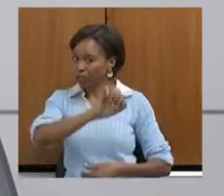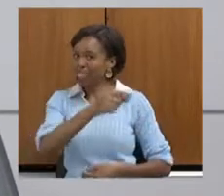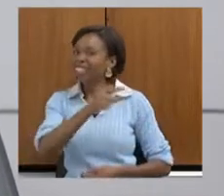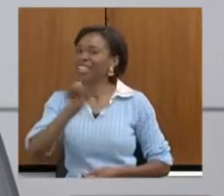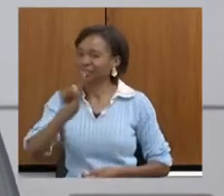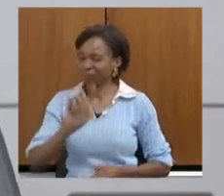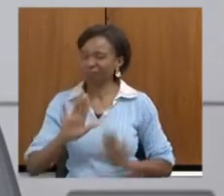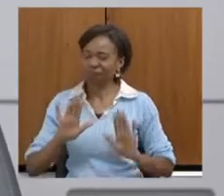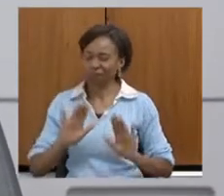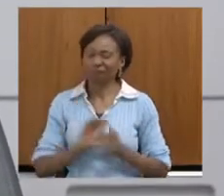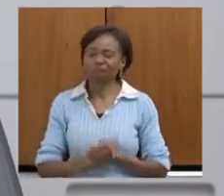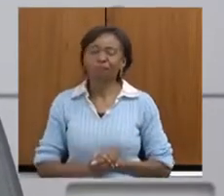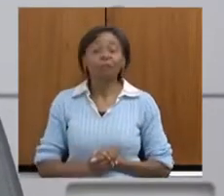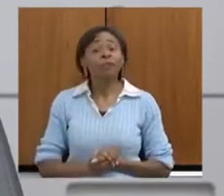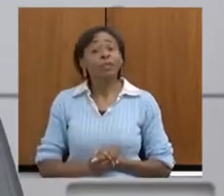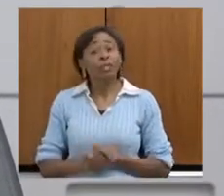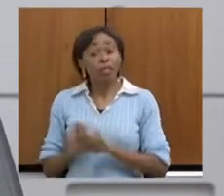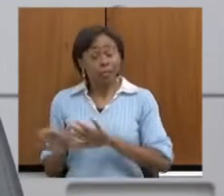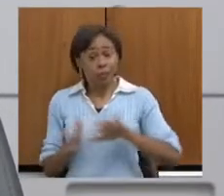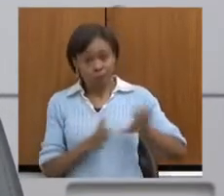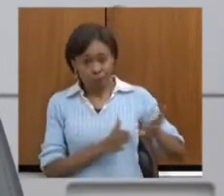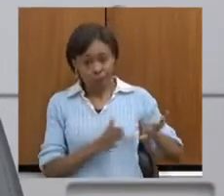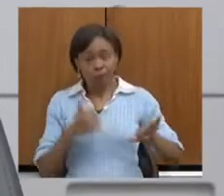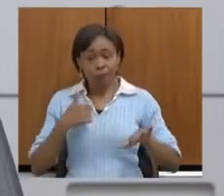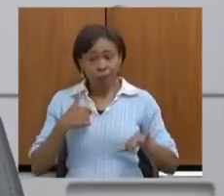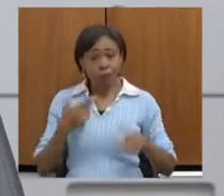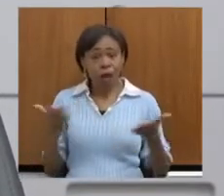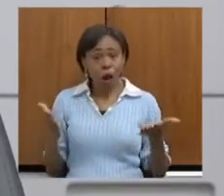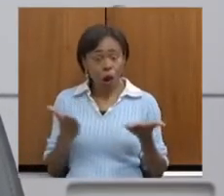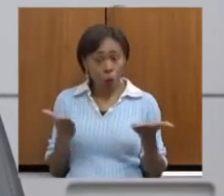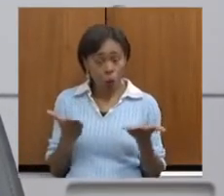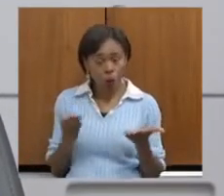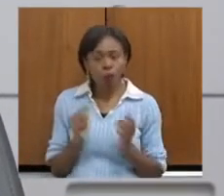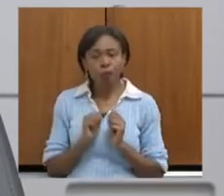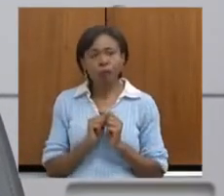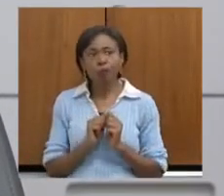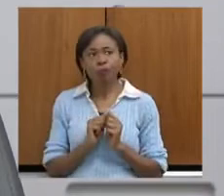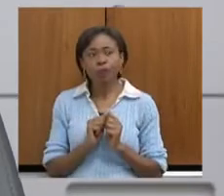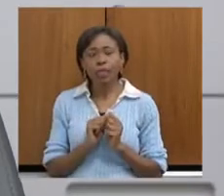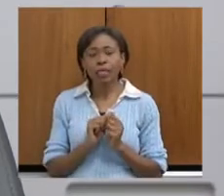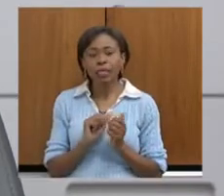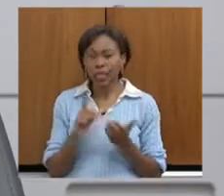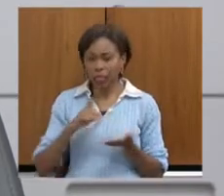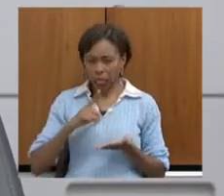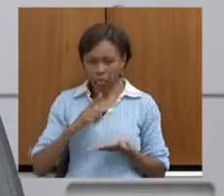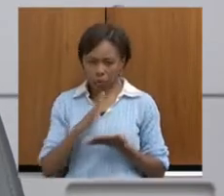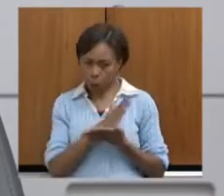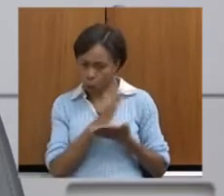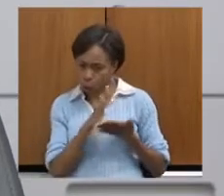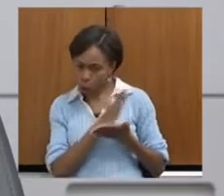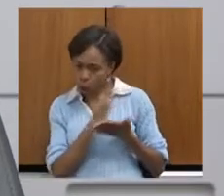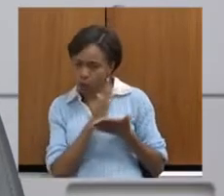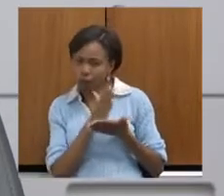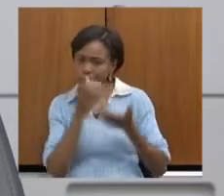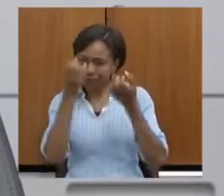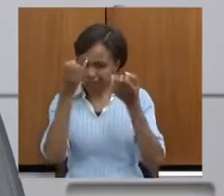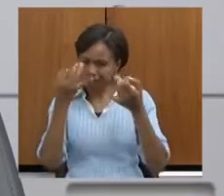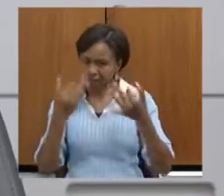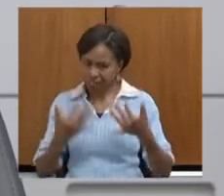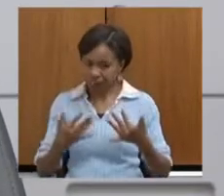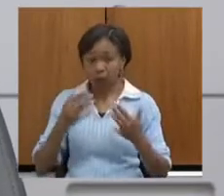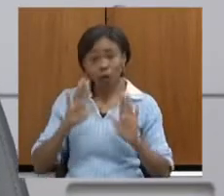da G1 Bom eu parei aqui eu providenciei aqui algumas coisas para falar para vocês vão pedir licença para